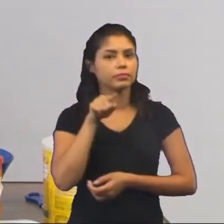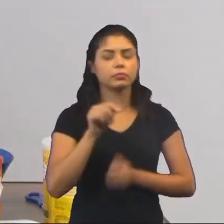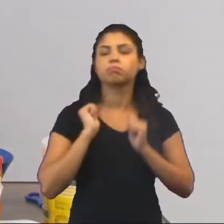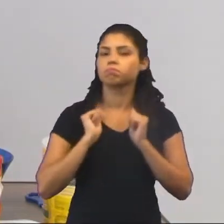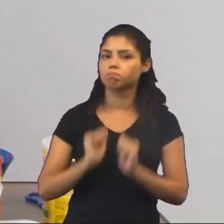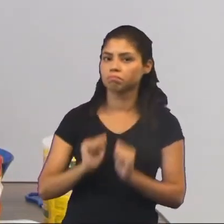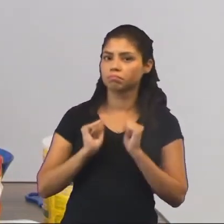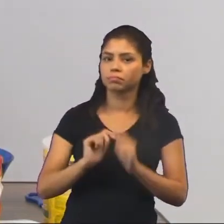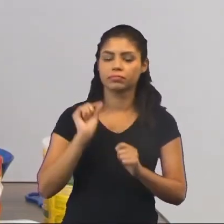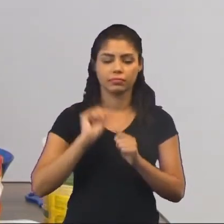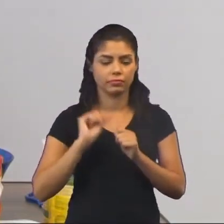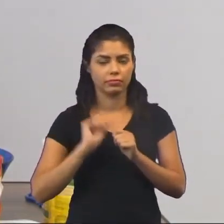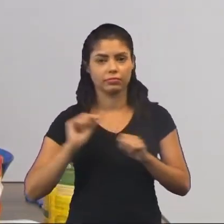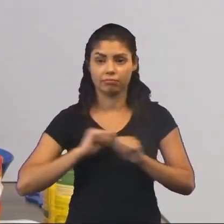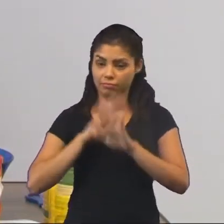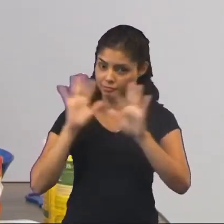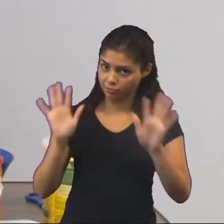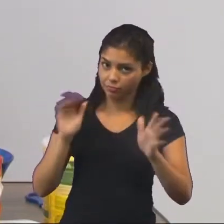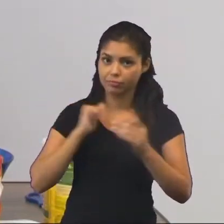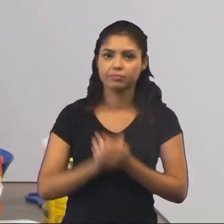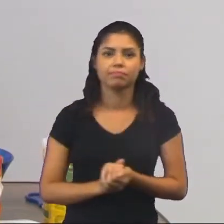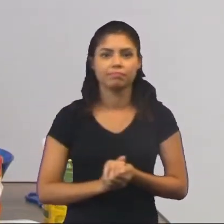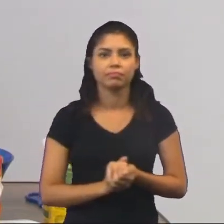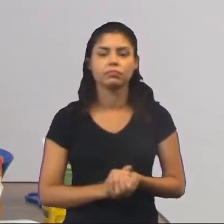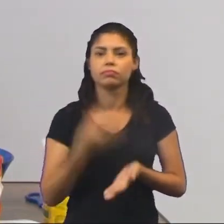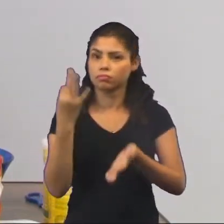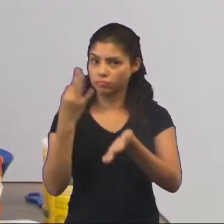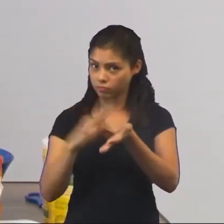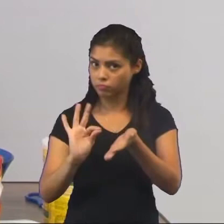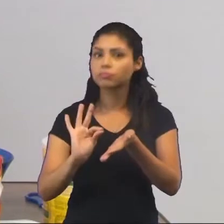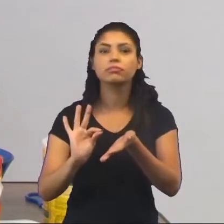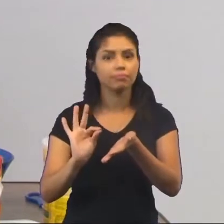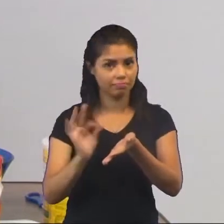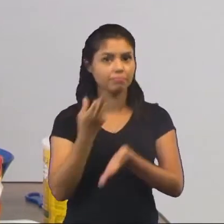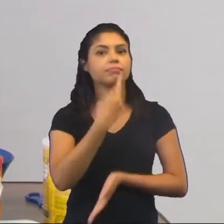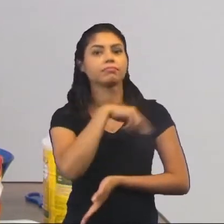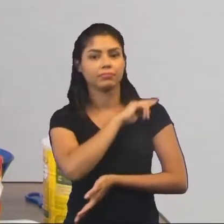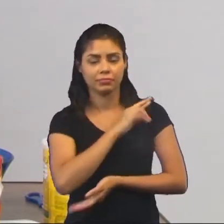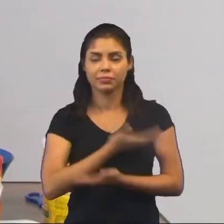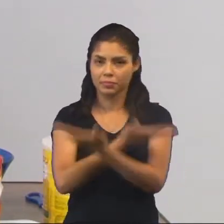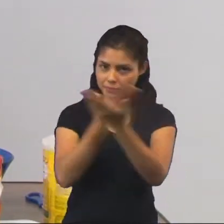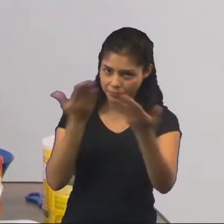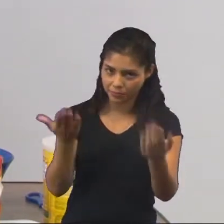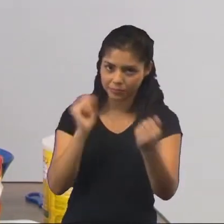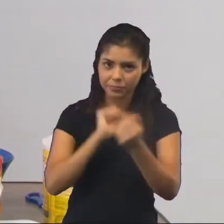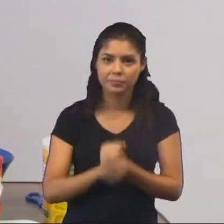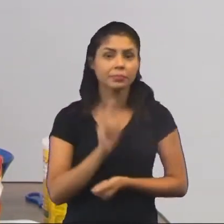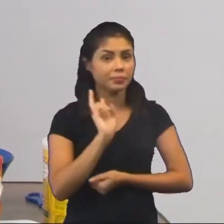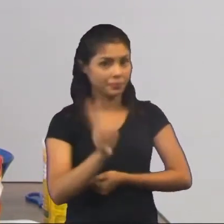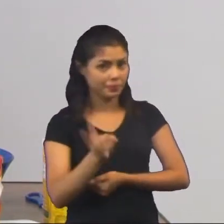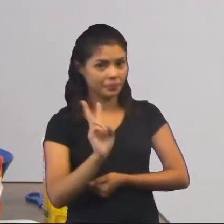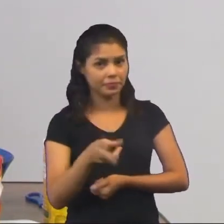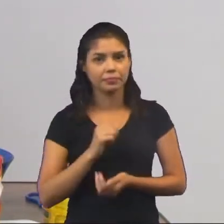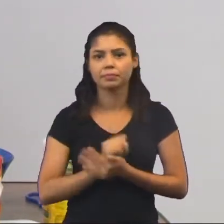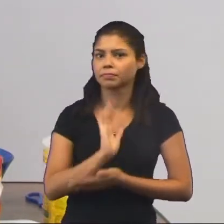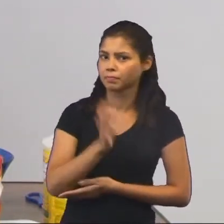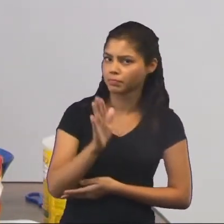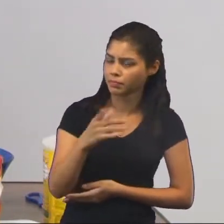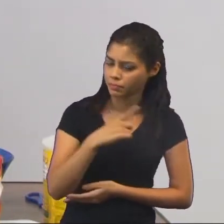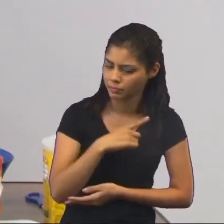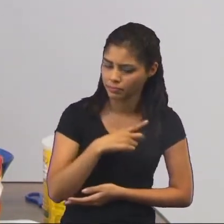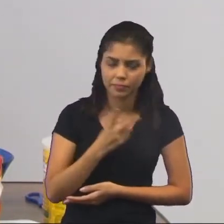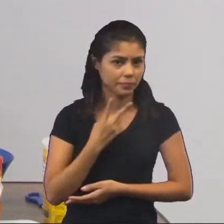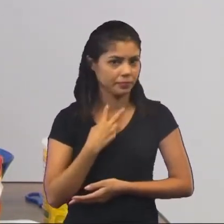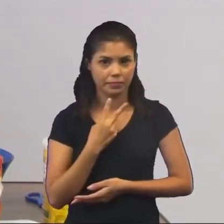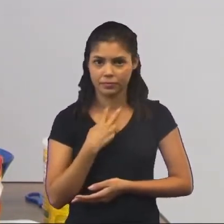vocês podem fazer. É claro, com a autorização dos responsáveis de vocês, não é mesmo? Já que nós não